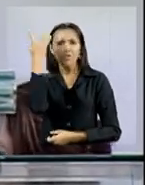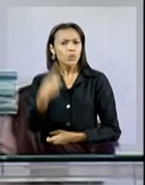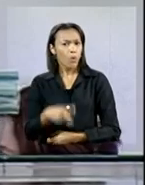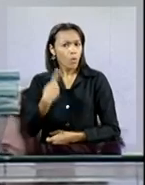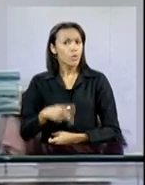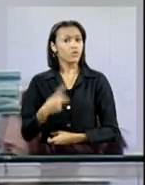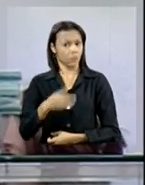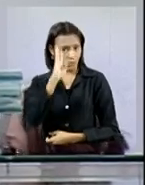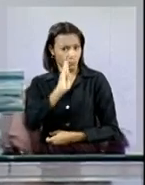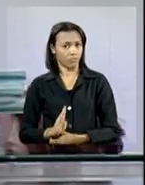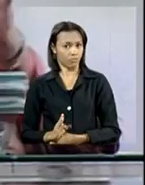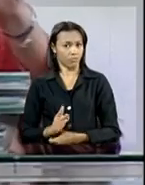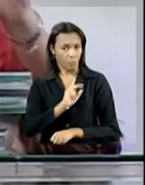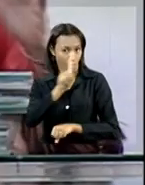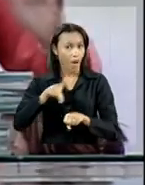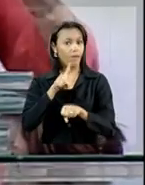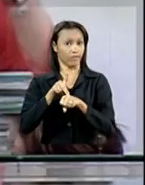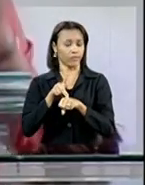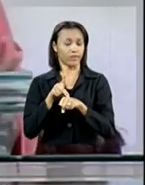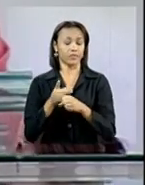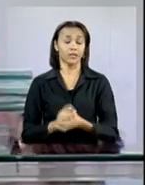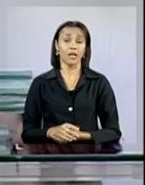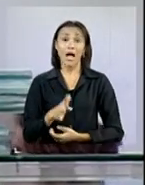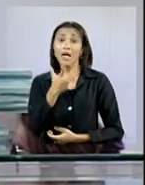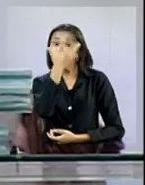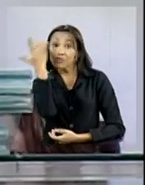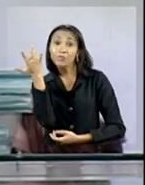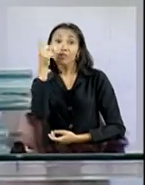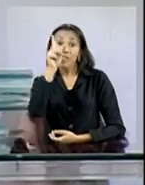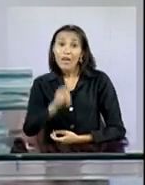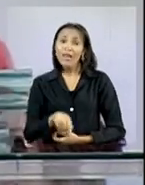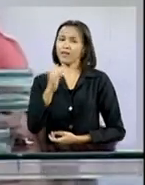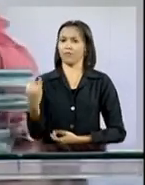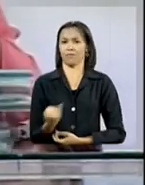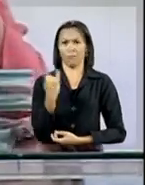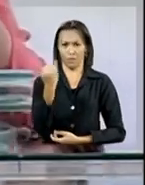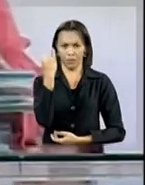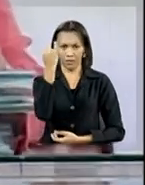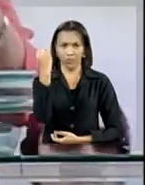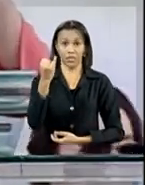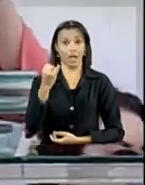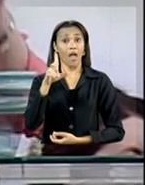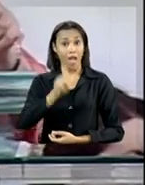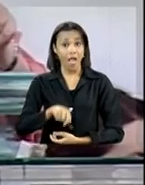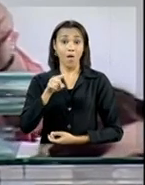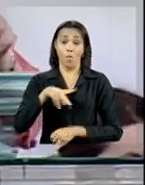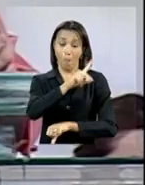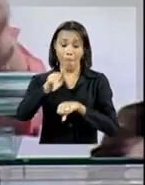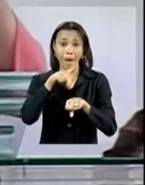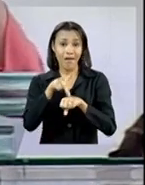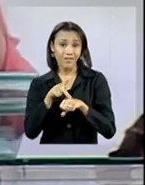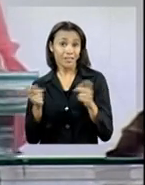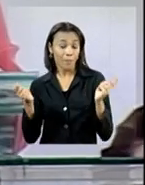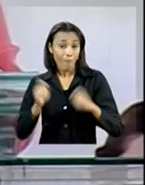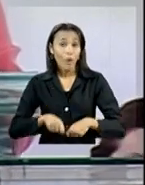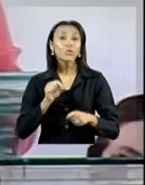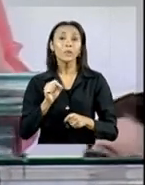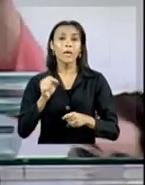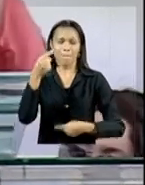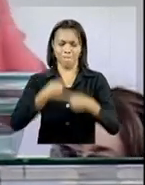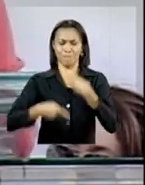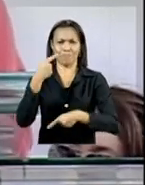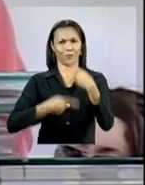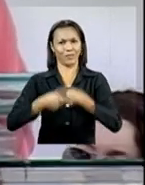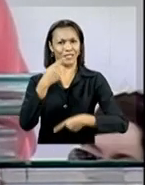nesse país em que as pessoas são o centro é um país onde se pode fazer a política